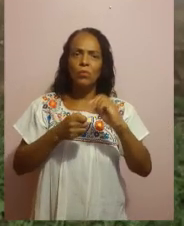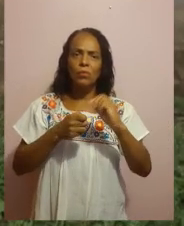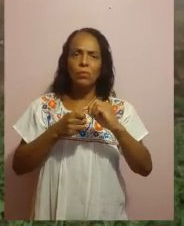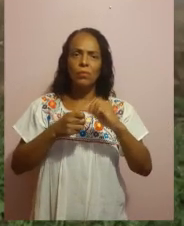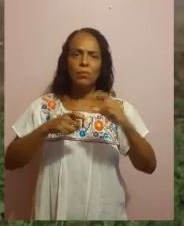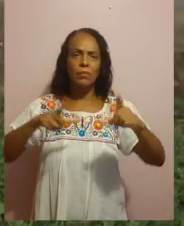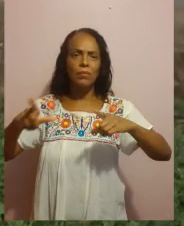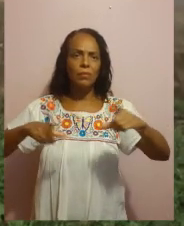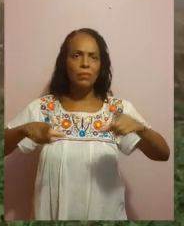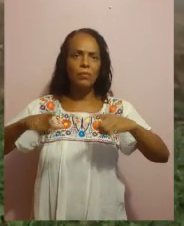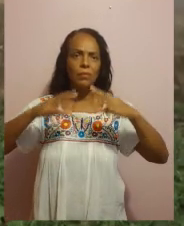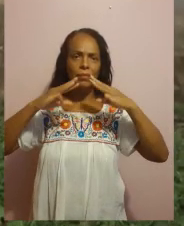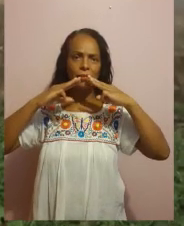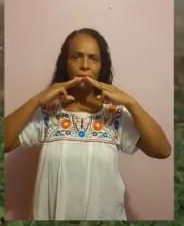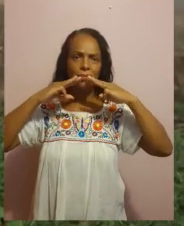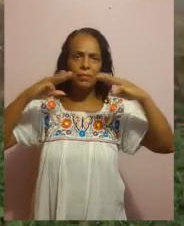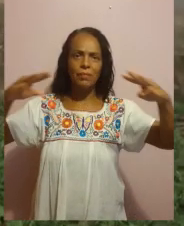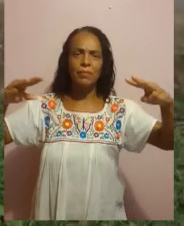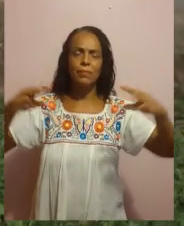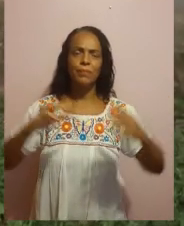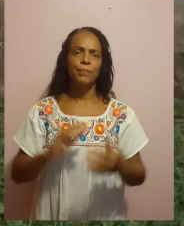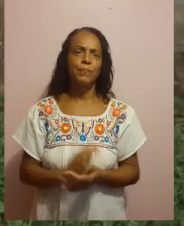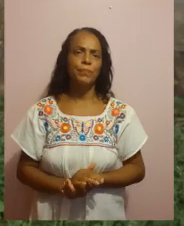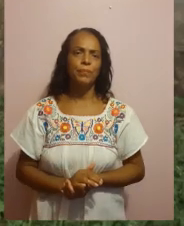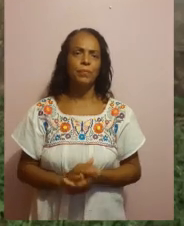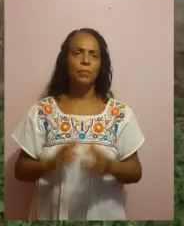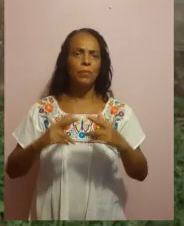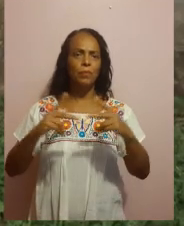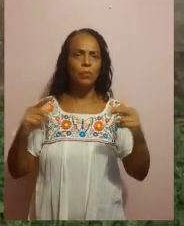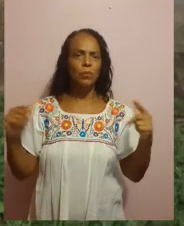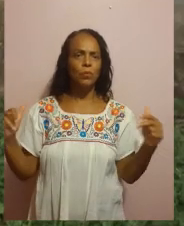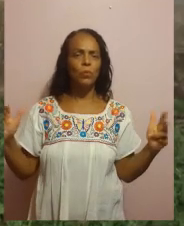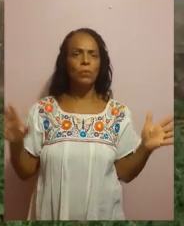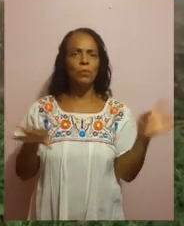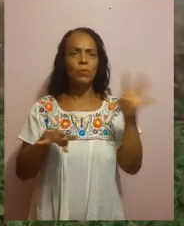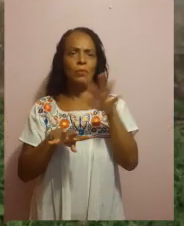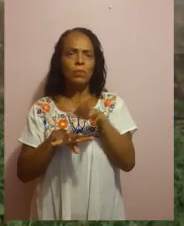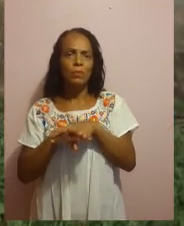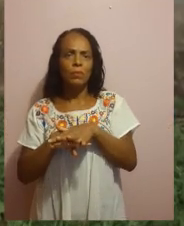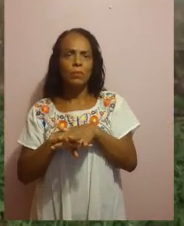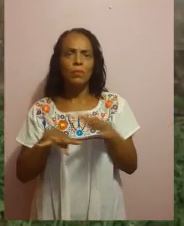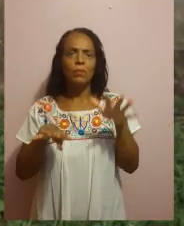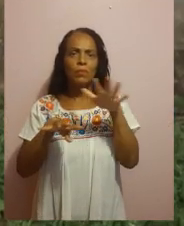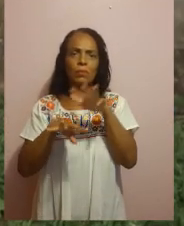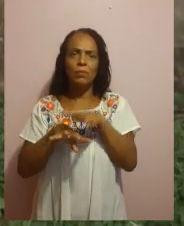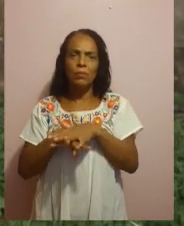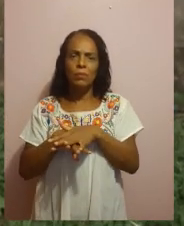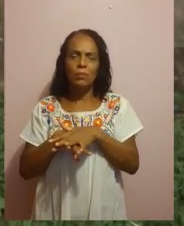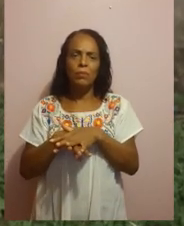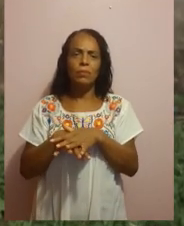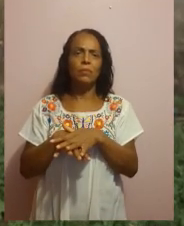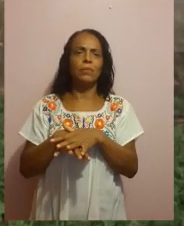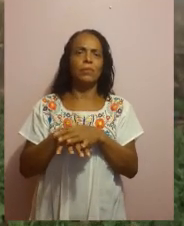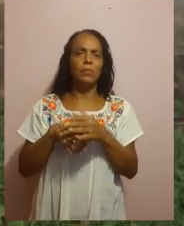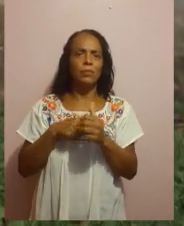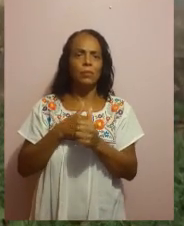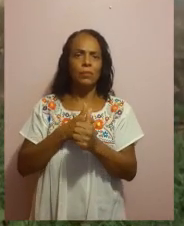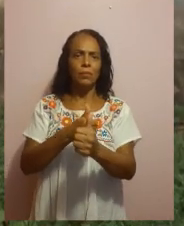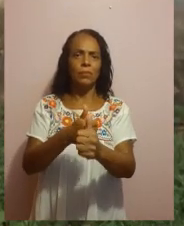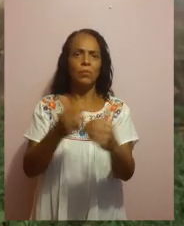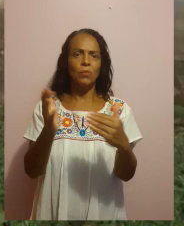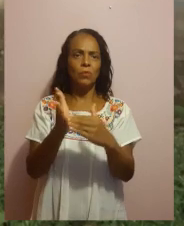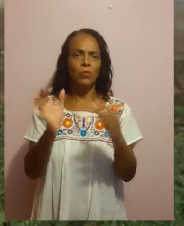se integrando, né? Se integrando, caminhando já para o final da década